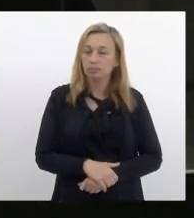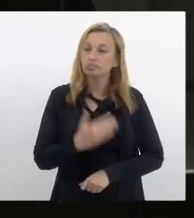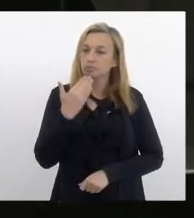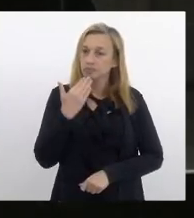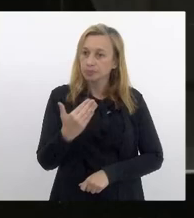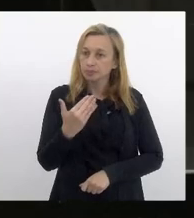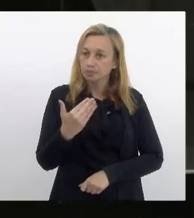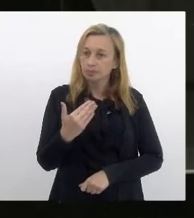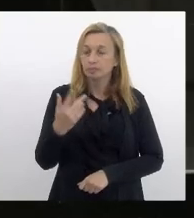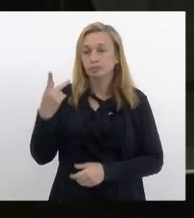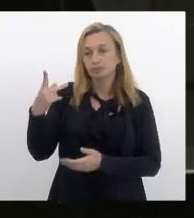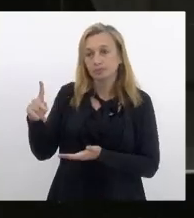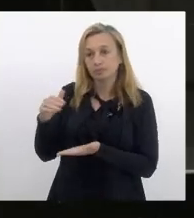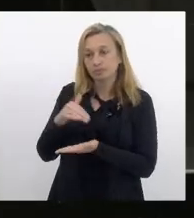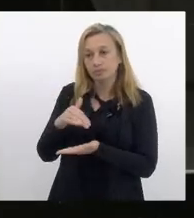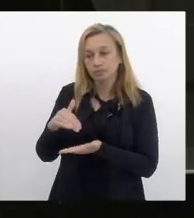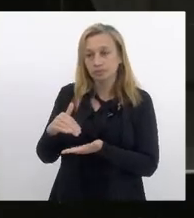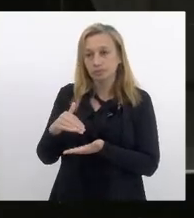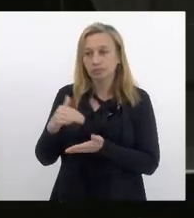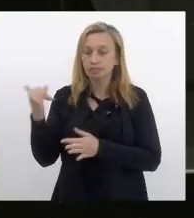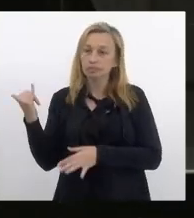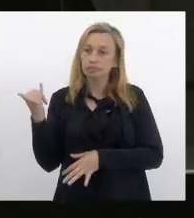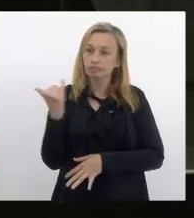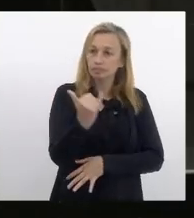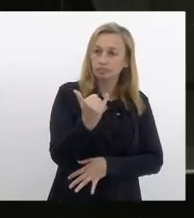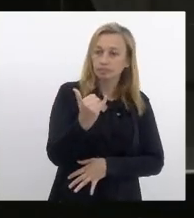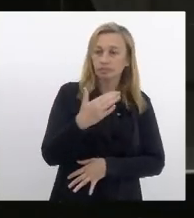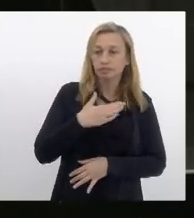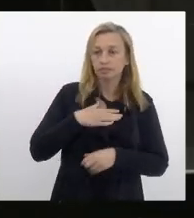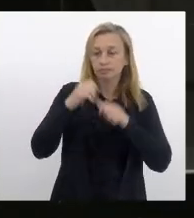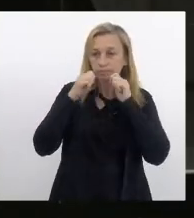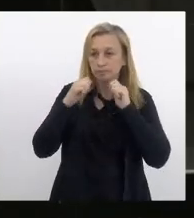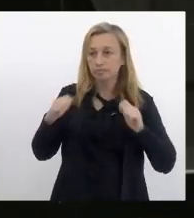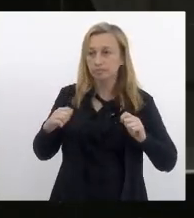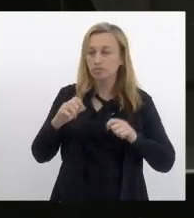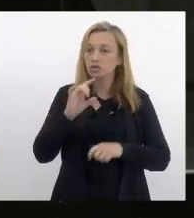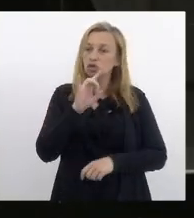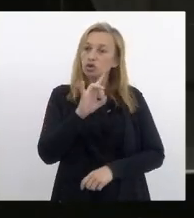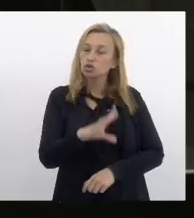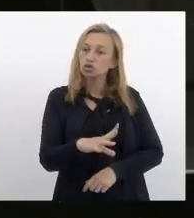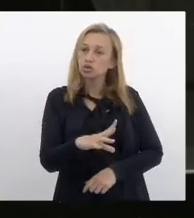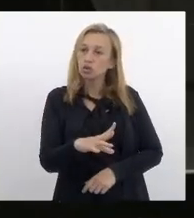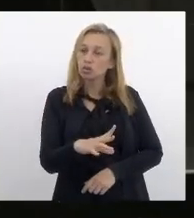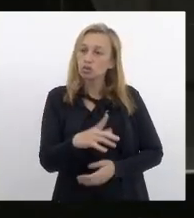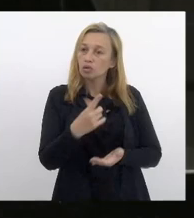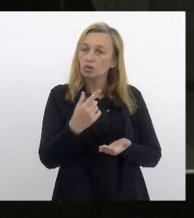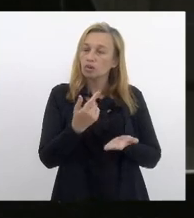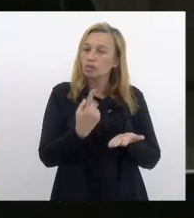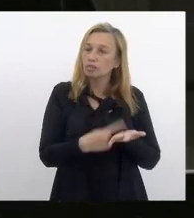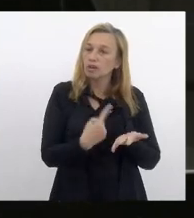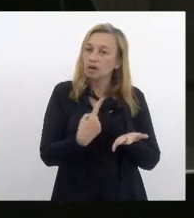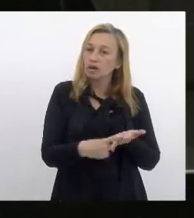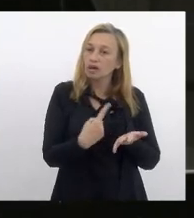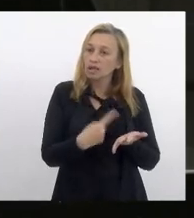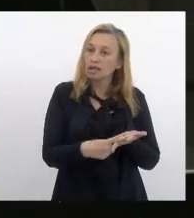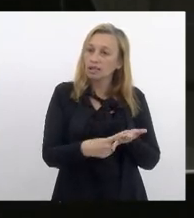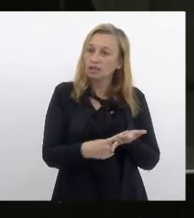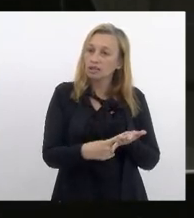pediram às suas secretárias para avisarem a minha assistente que só seriam agendadas